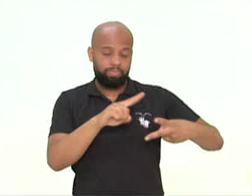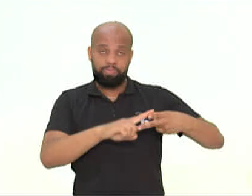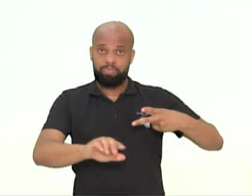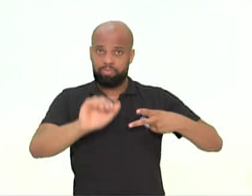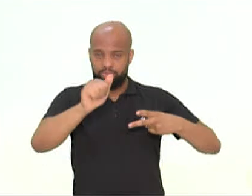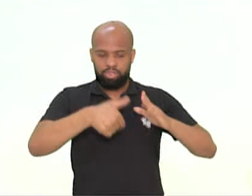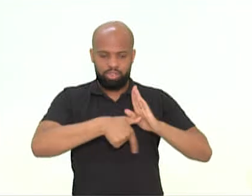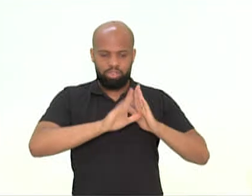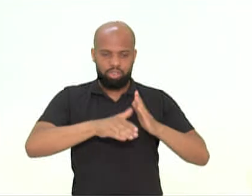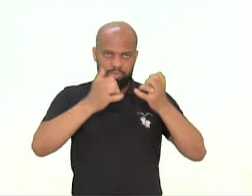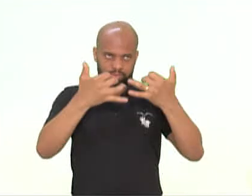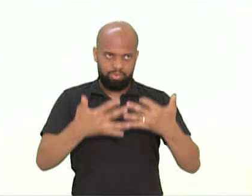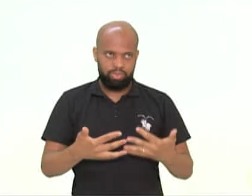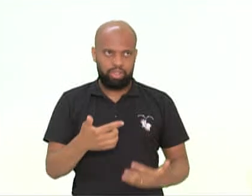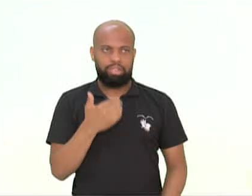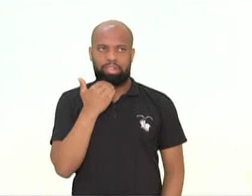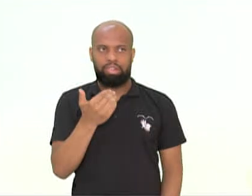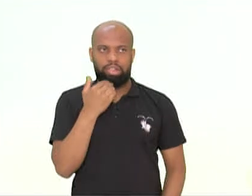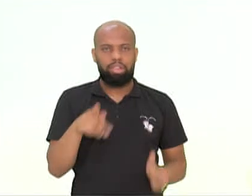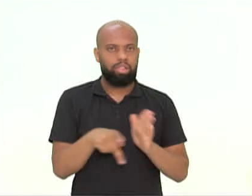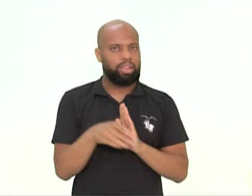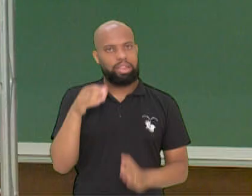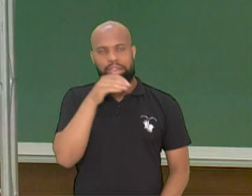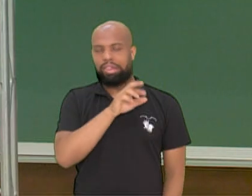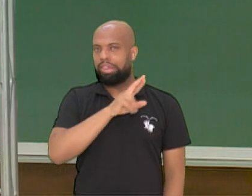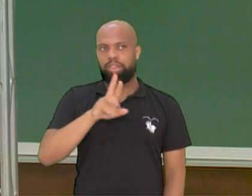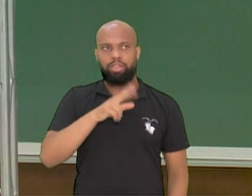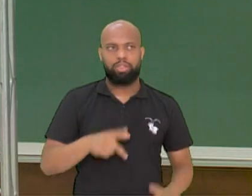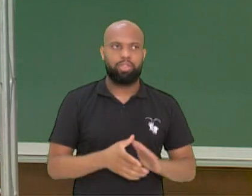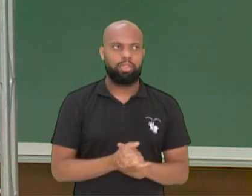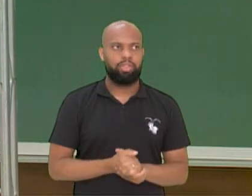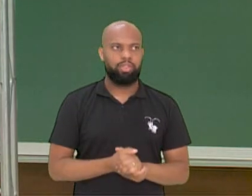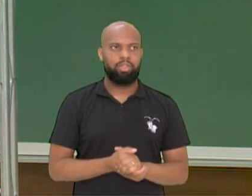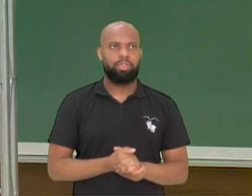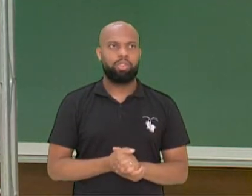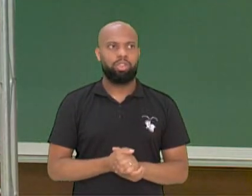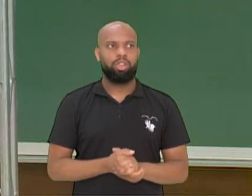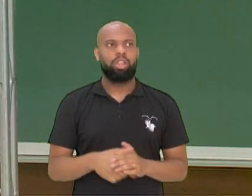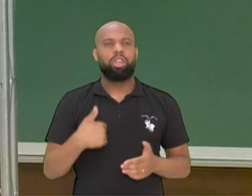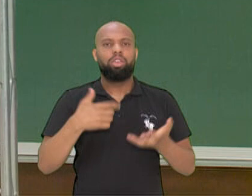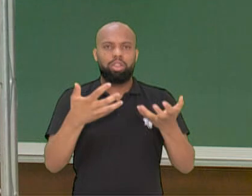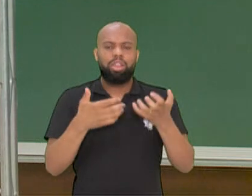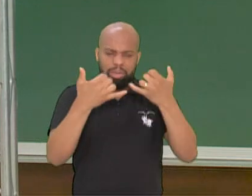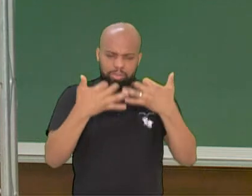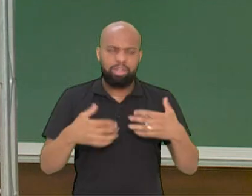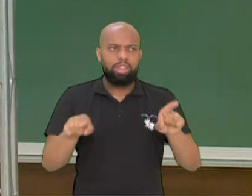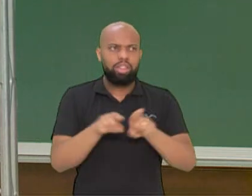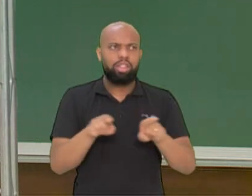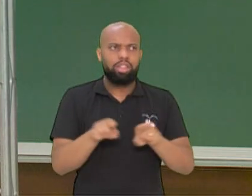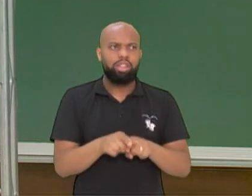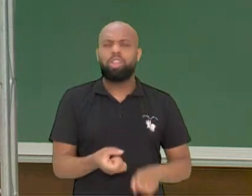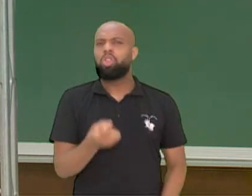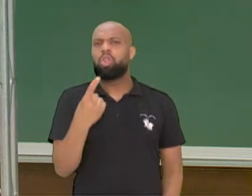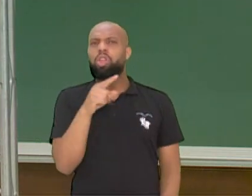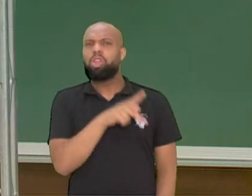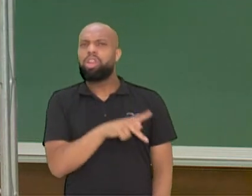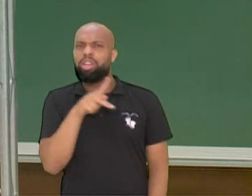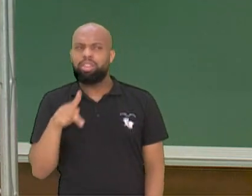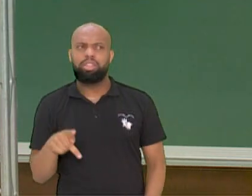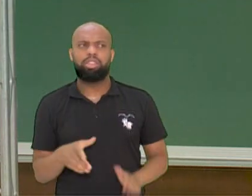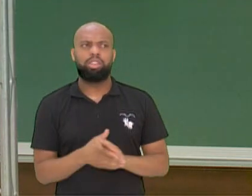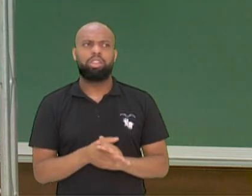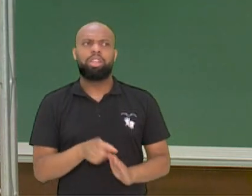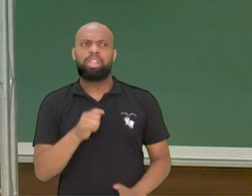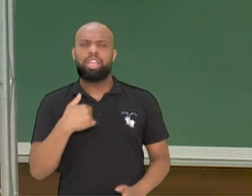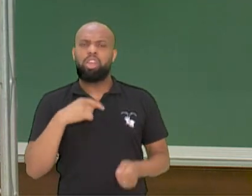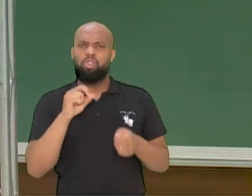como a gente comentou aqui, não tem nada a ver com aquecimento. E eu queria também comentar algo assim, poxa, mas professor, quando